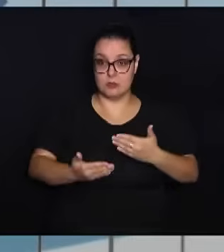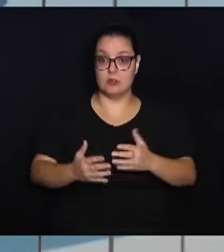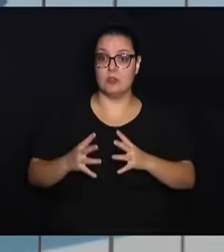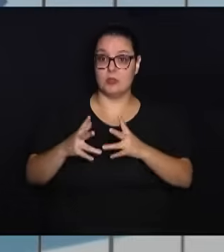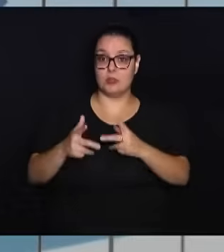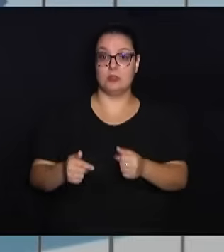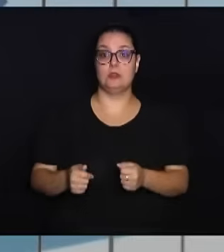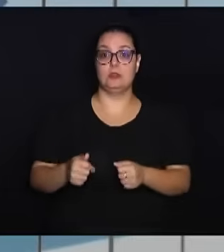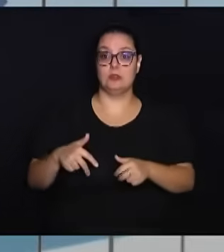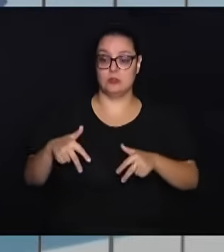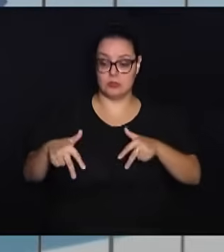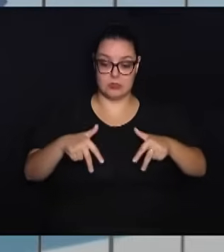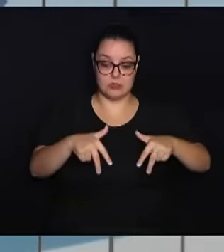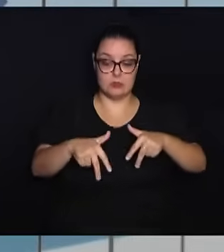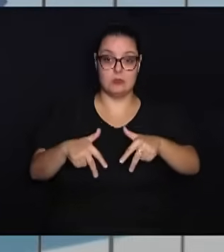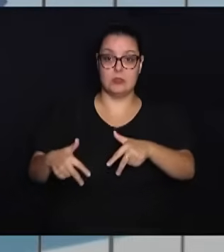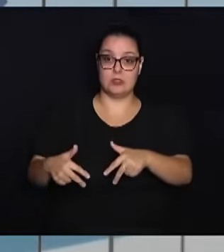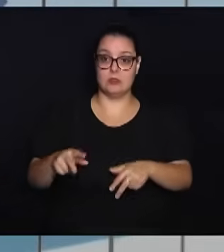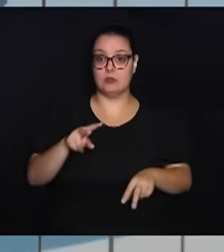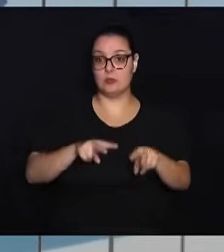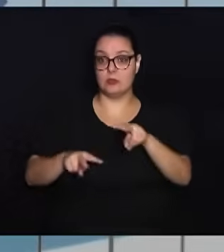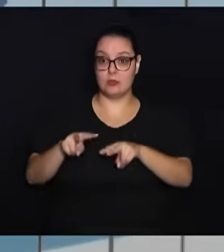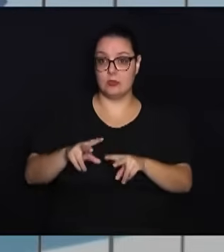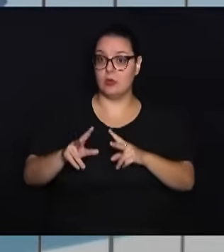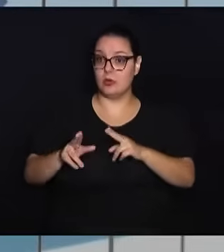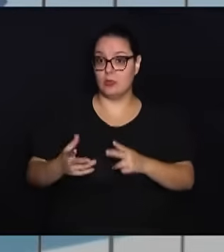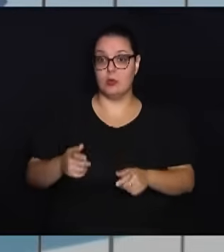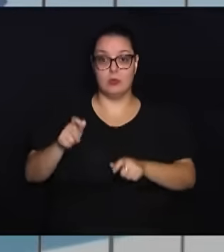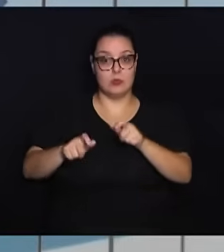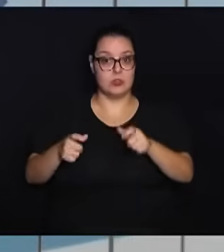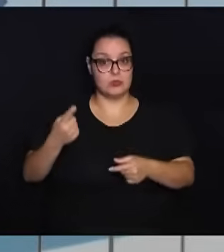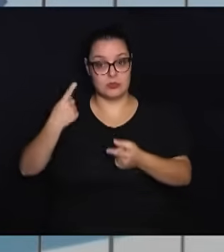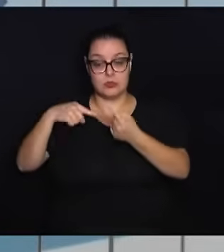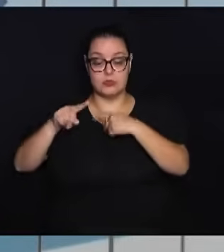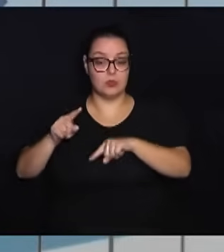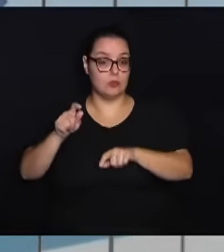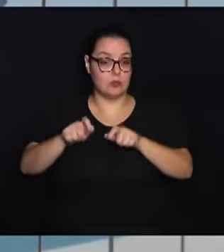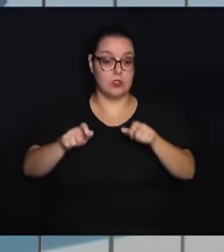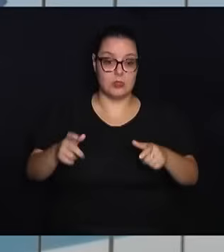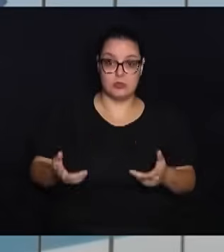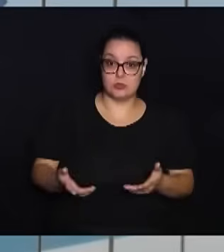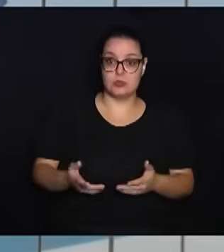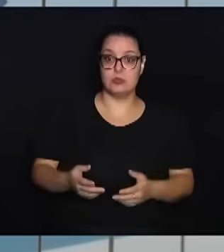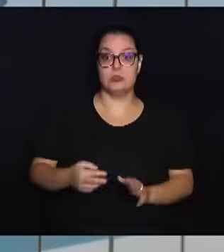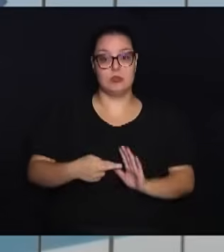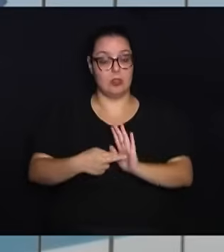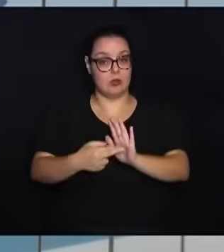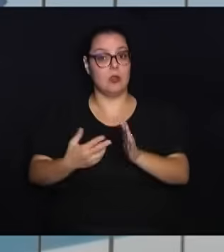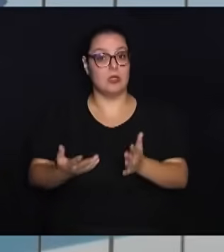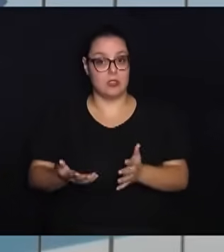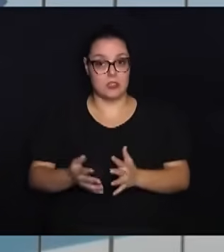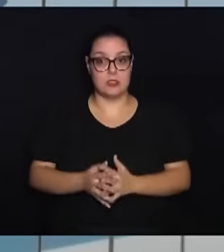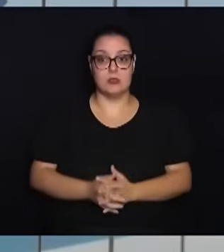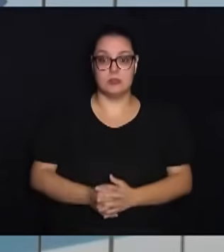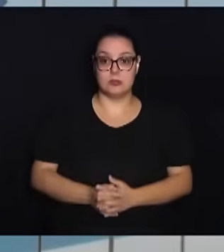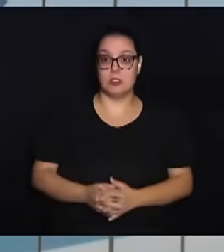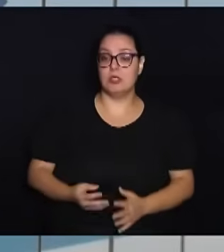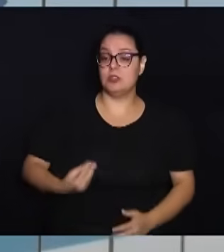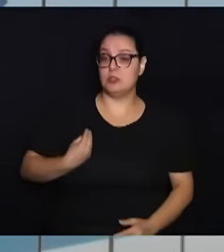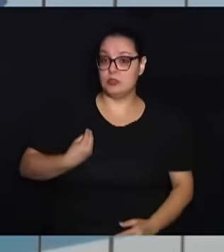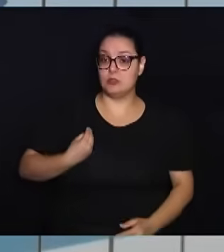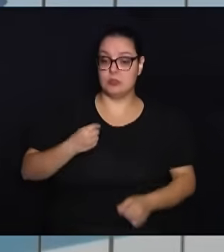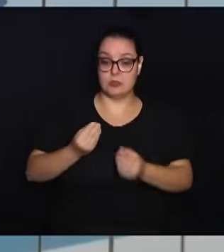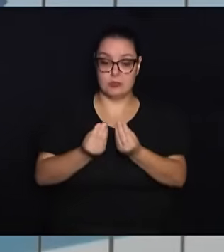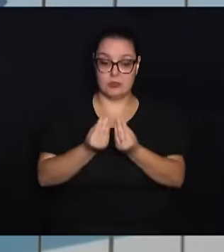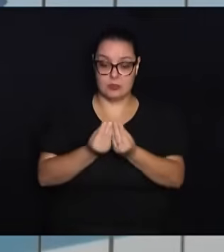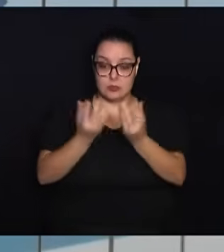as personalidades que são vistas como pessoas de sucesso, pessoas que são referência e que viveram um